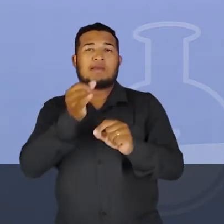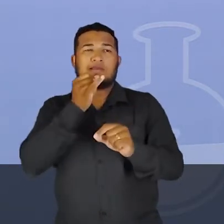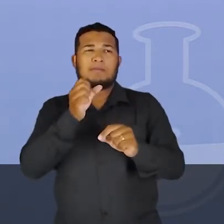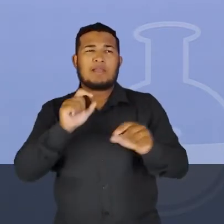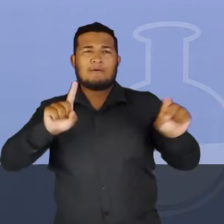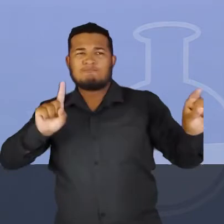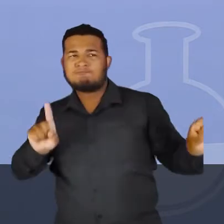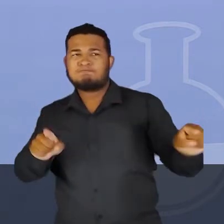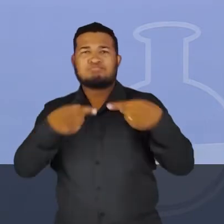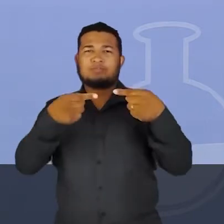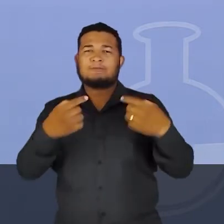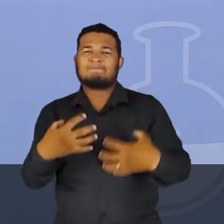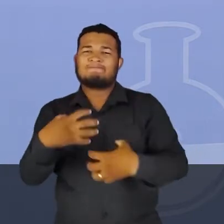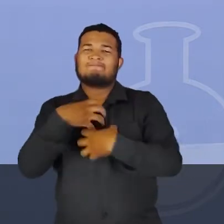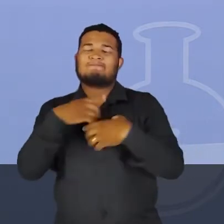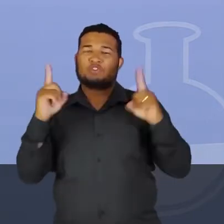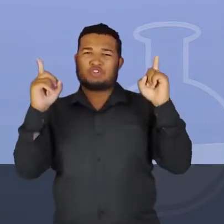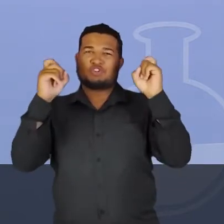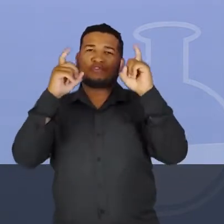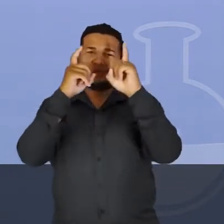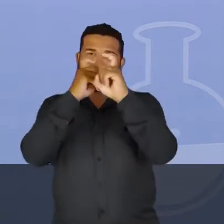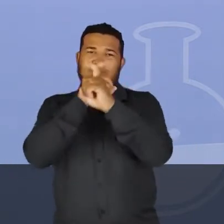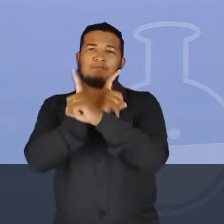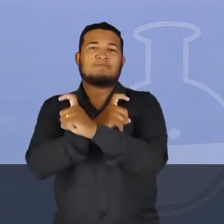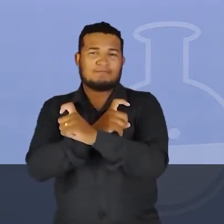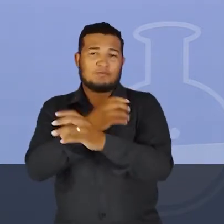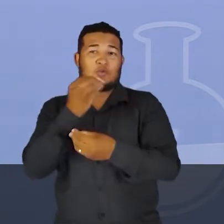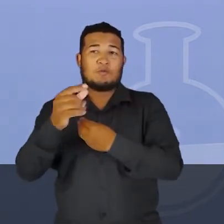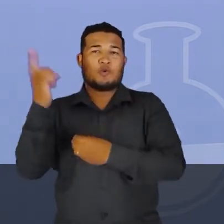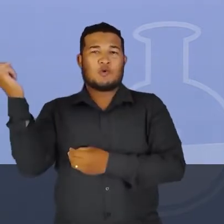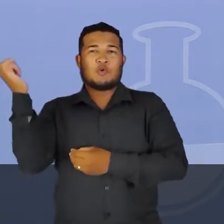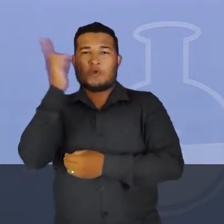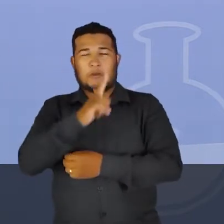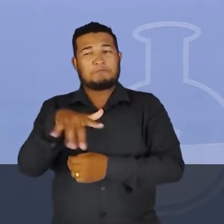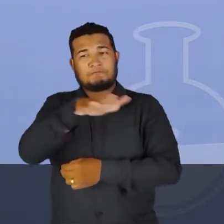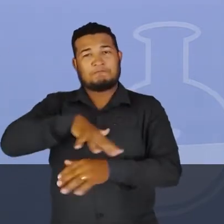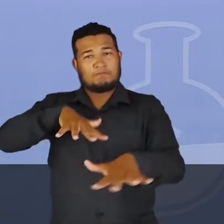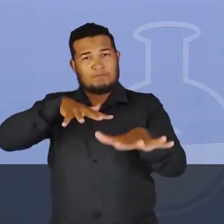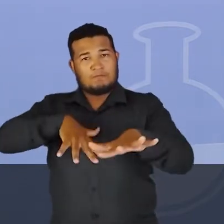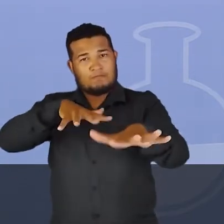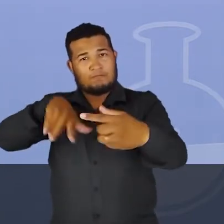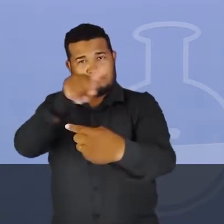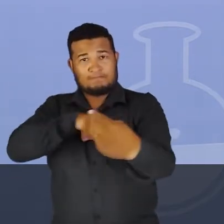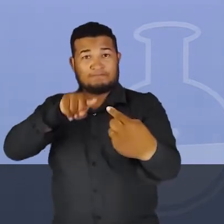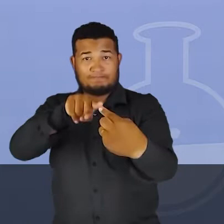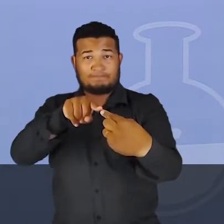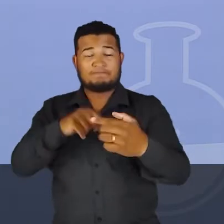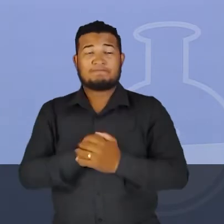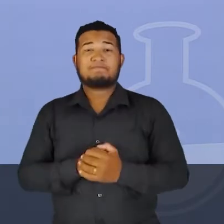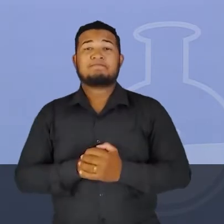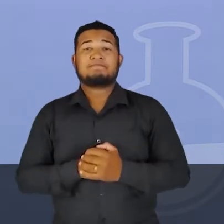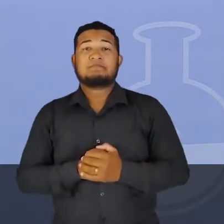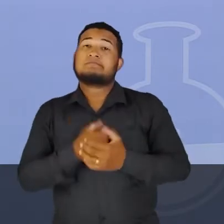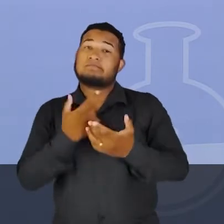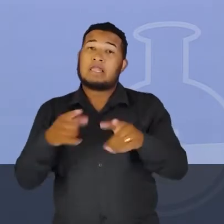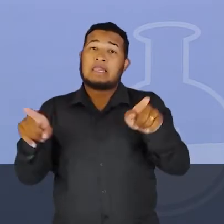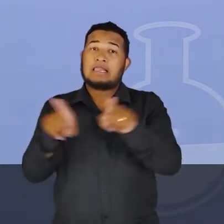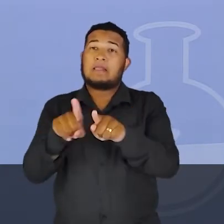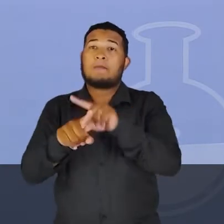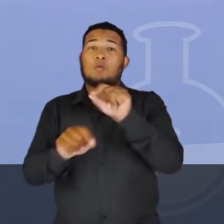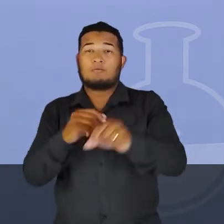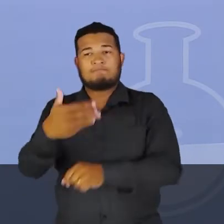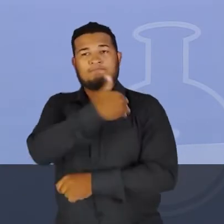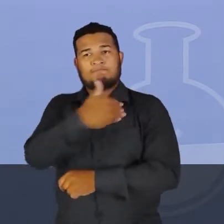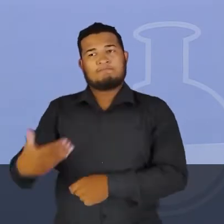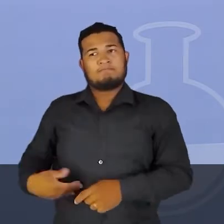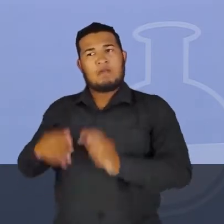confronto, a gente tem uma dificuldade maior para conquistar aquilo que o movimento quer, né? Da mesma maneira, o Estado